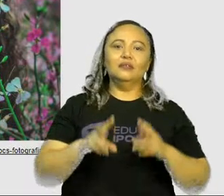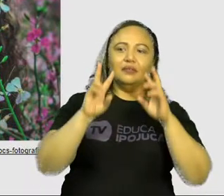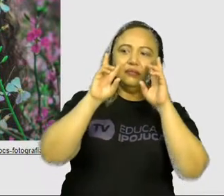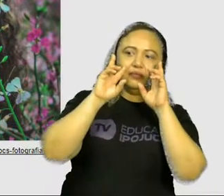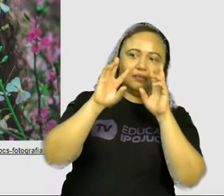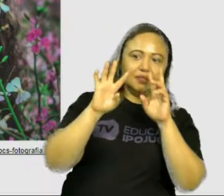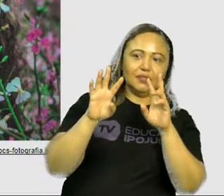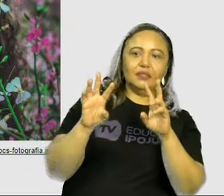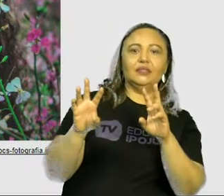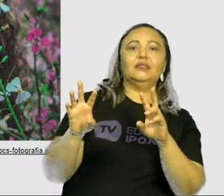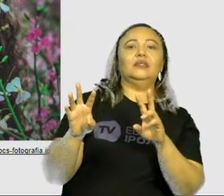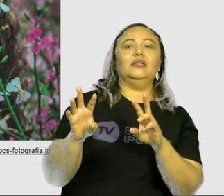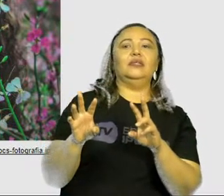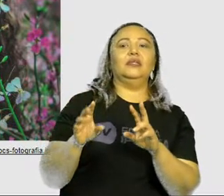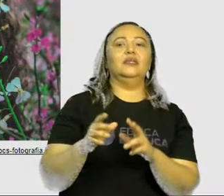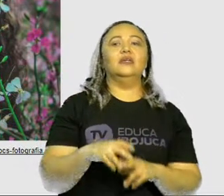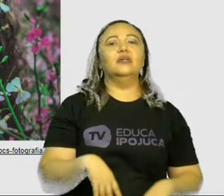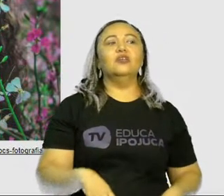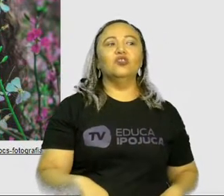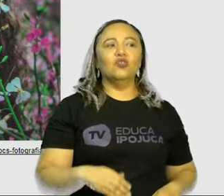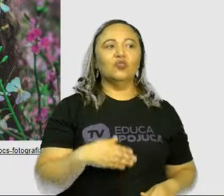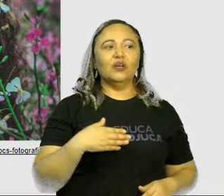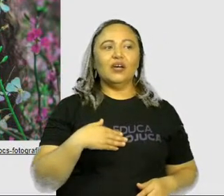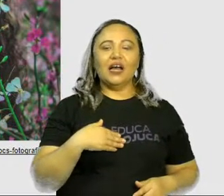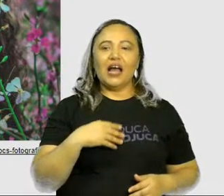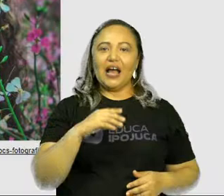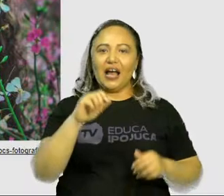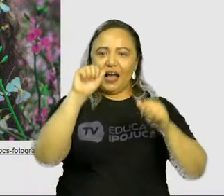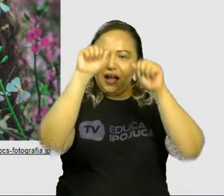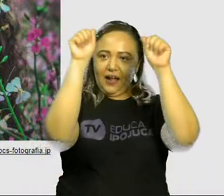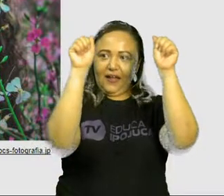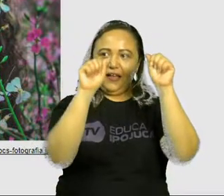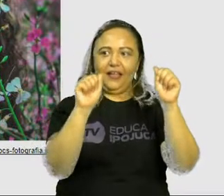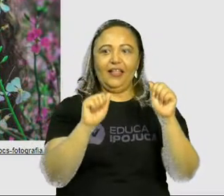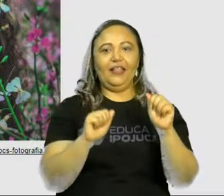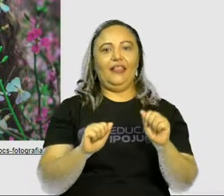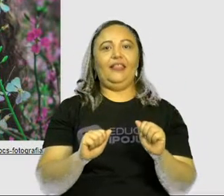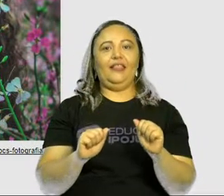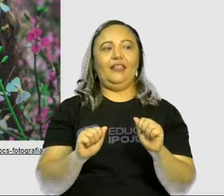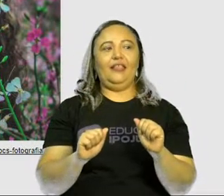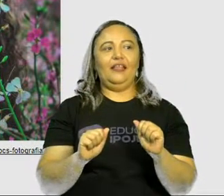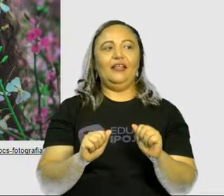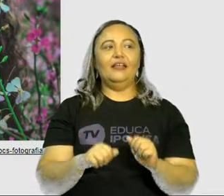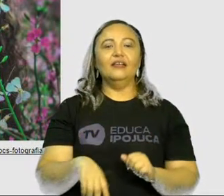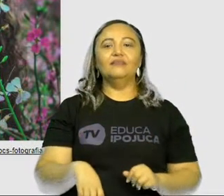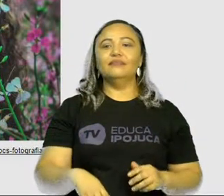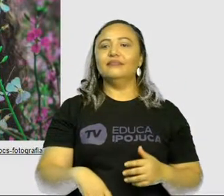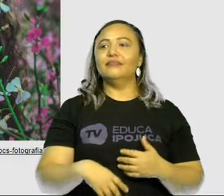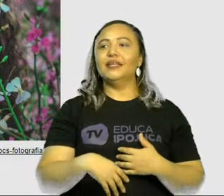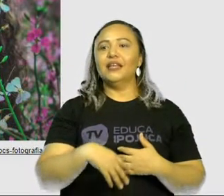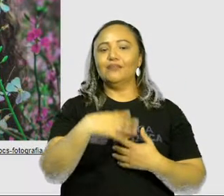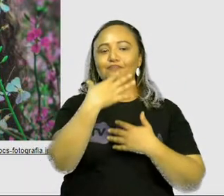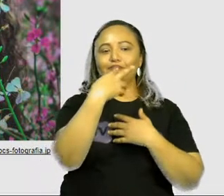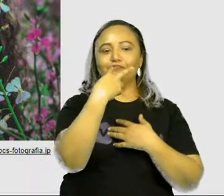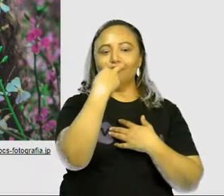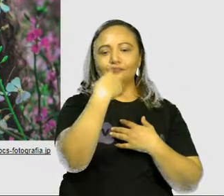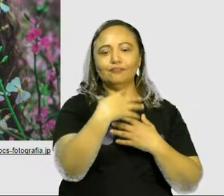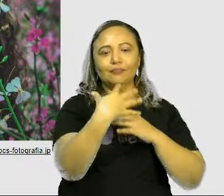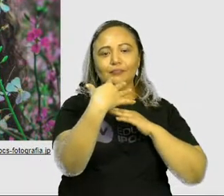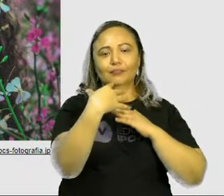fixado naquilo que ele está observando porque a arte ela tem uma maneira de não chamar atenção